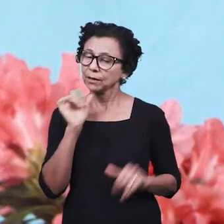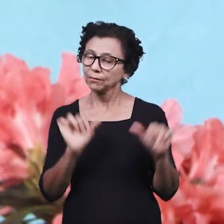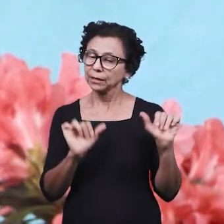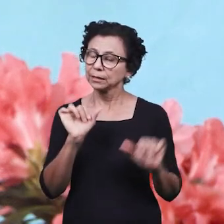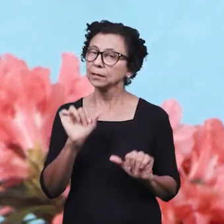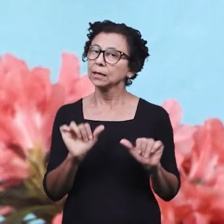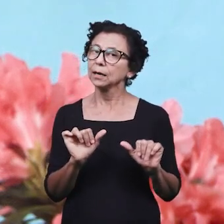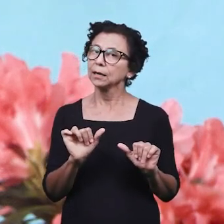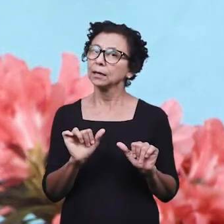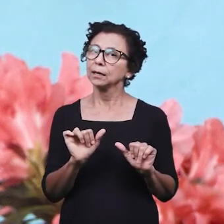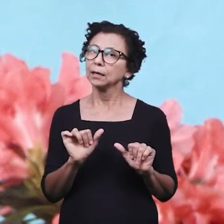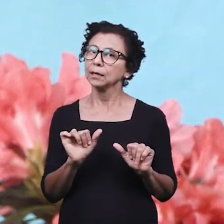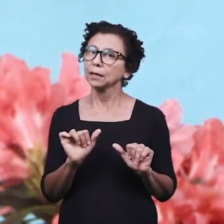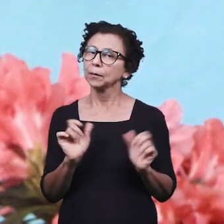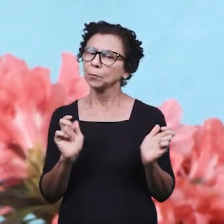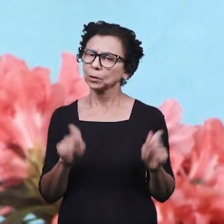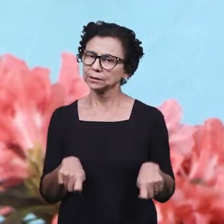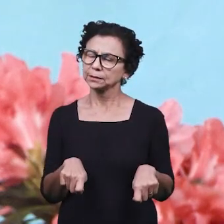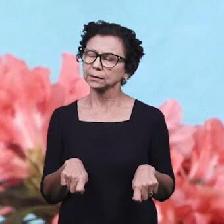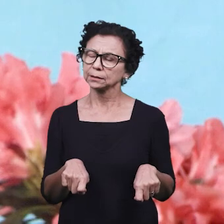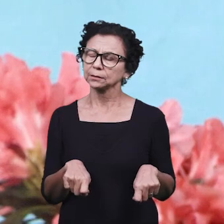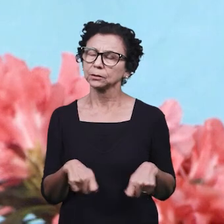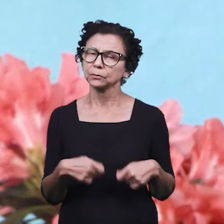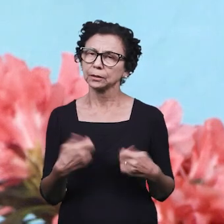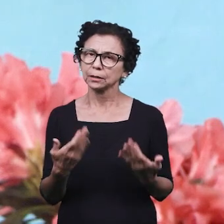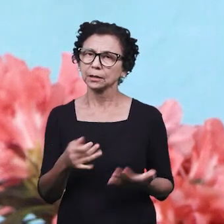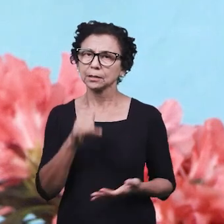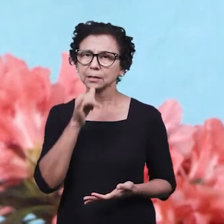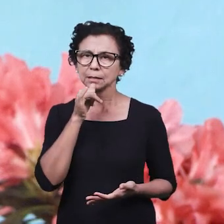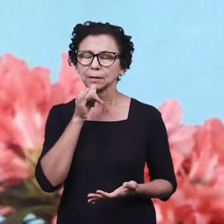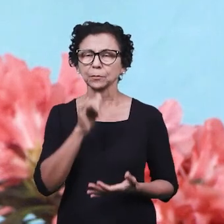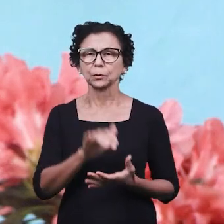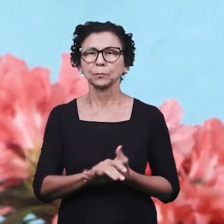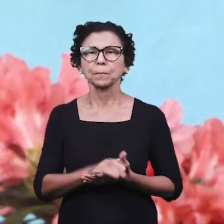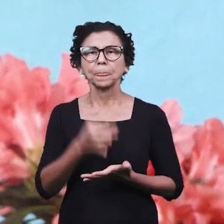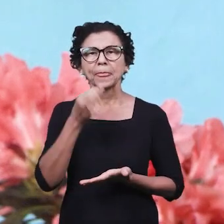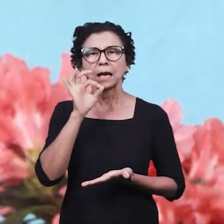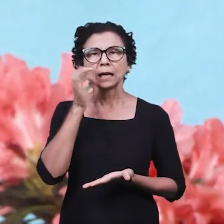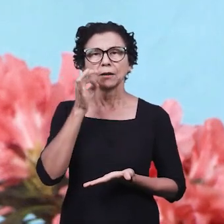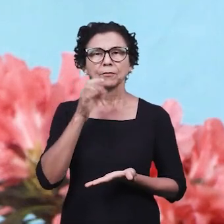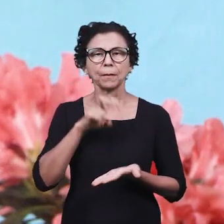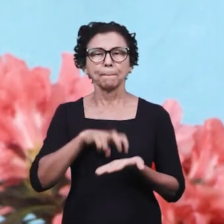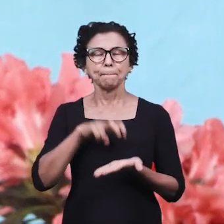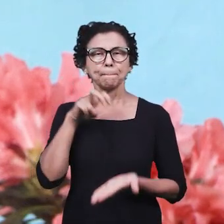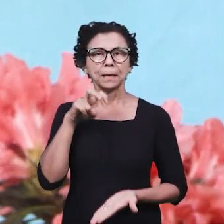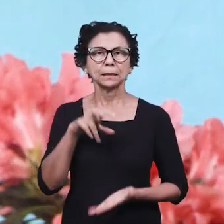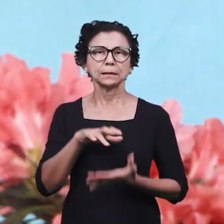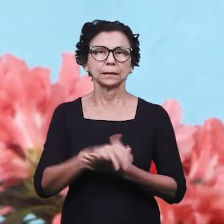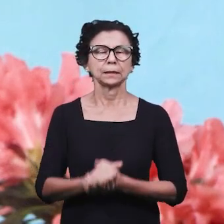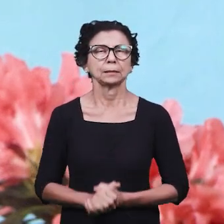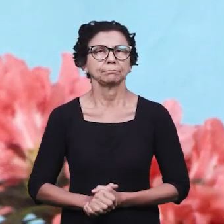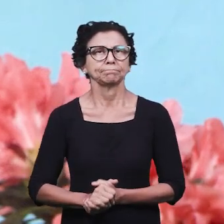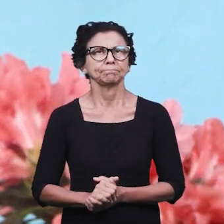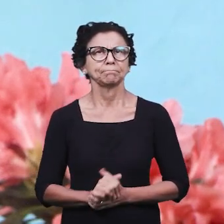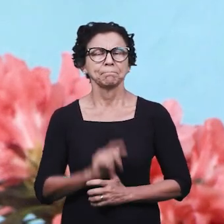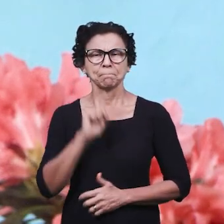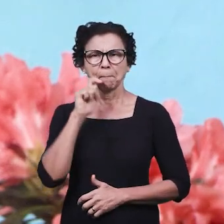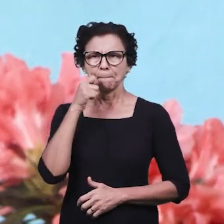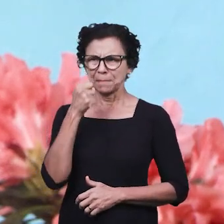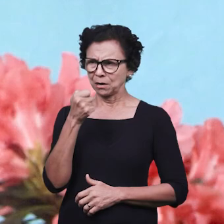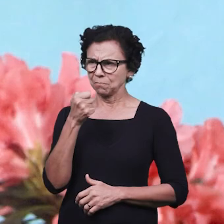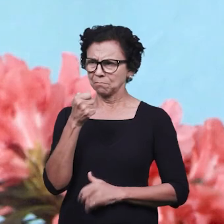Vamos exemplificar da seguinte forma. No meu café da manhã, ao invés de eu consumir um pão francês